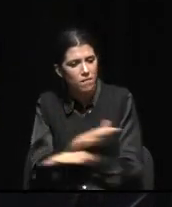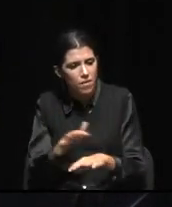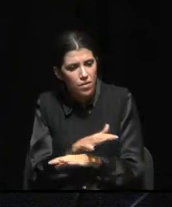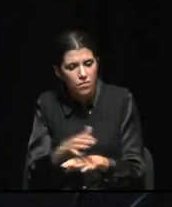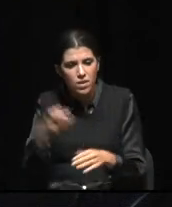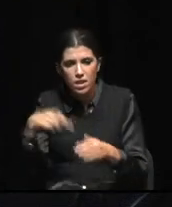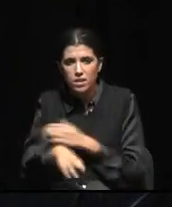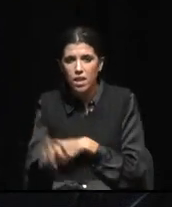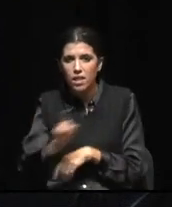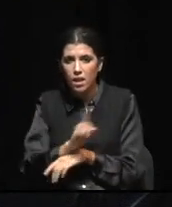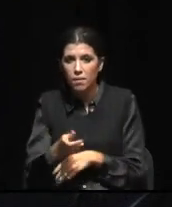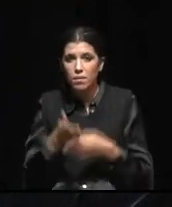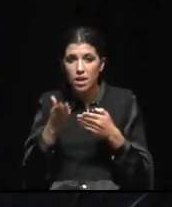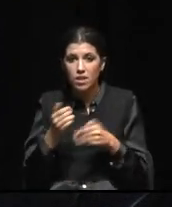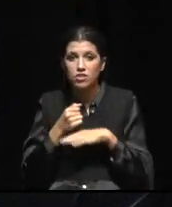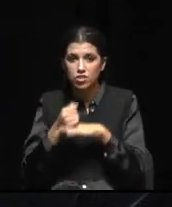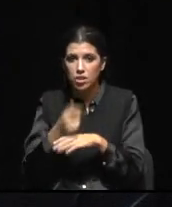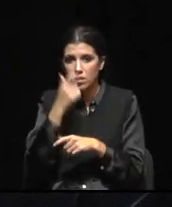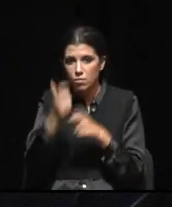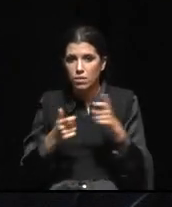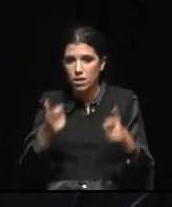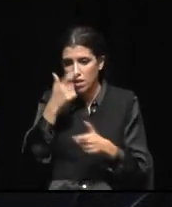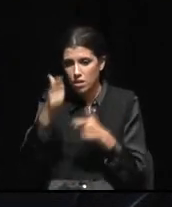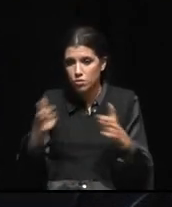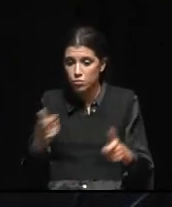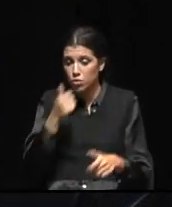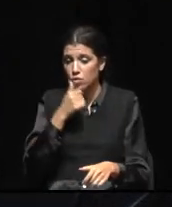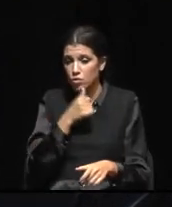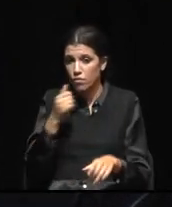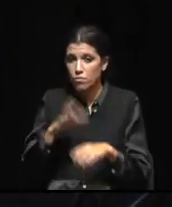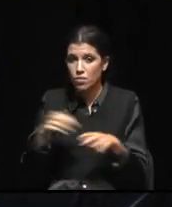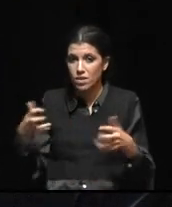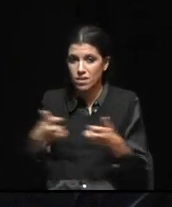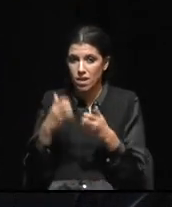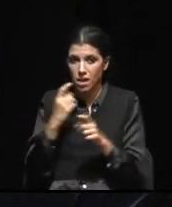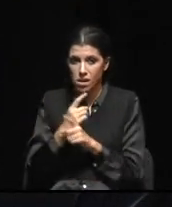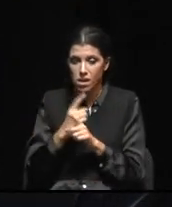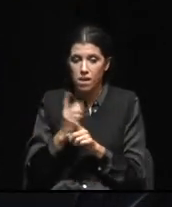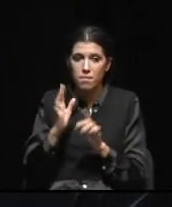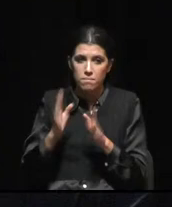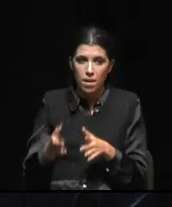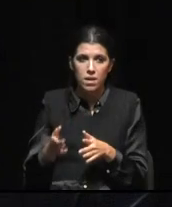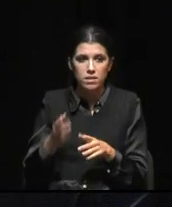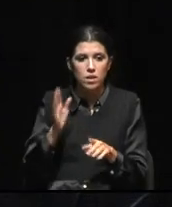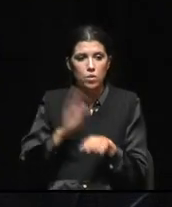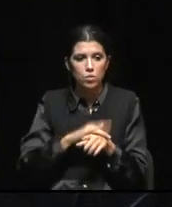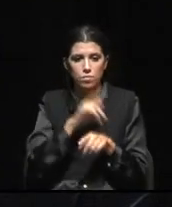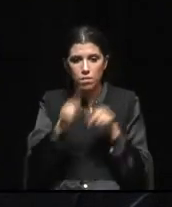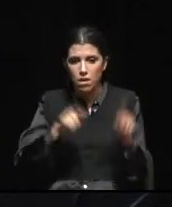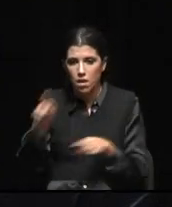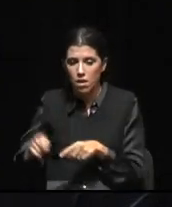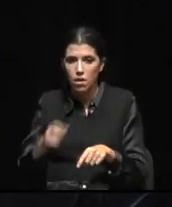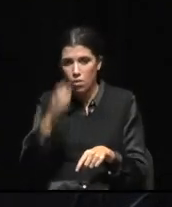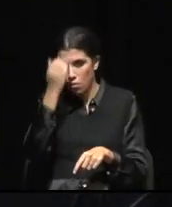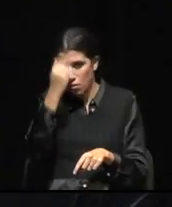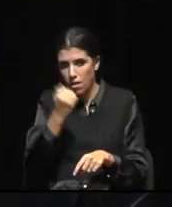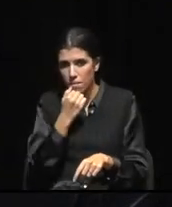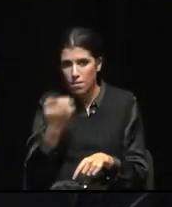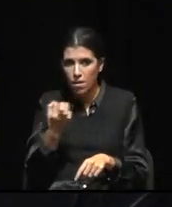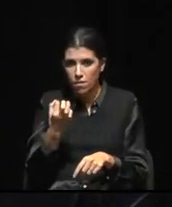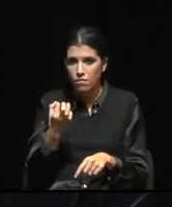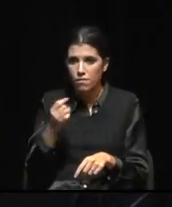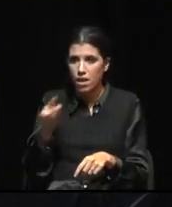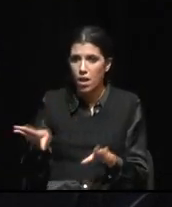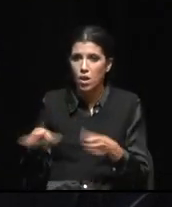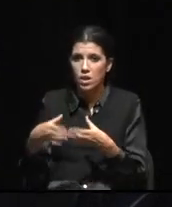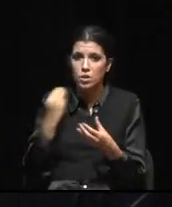entrada rápida da assistência humanitária a todas as pessoas afetadas pelo conflito e é preciso responsabilizar o ramas tem de ser tratado